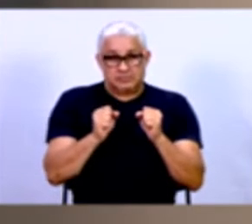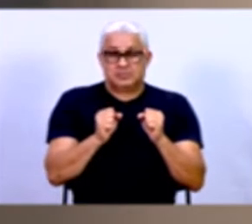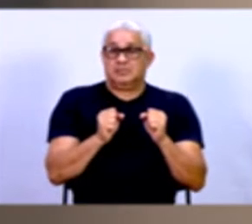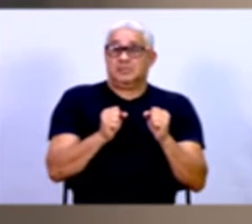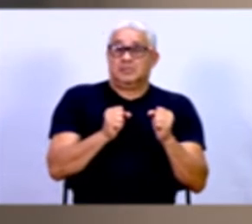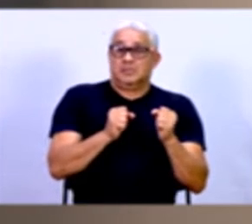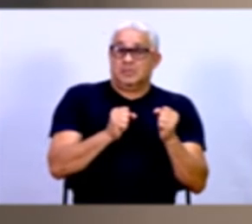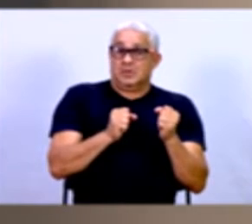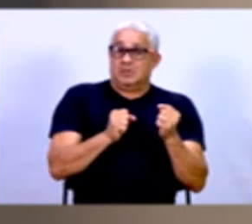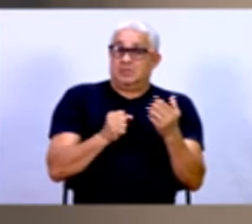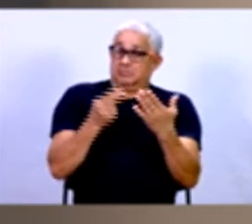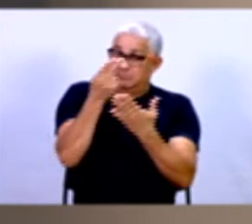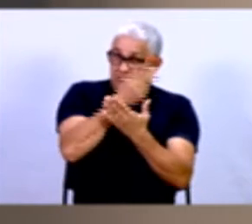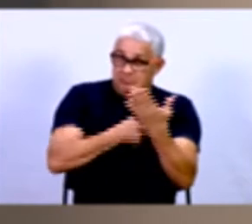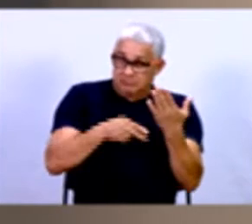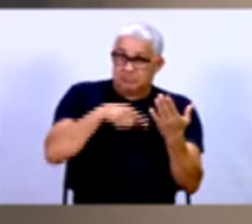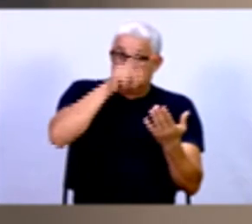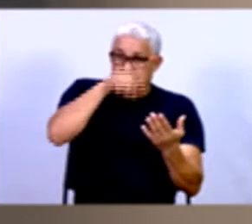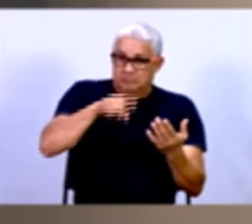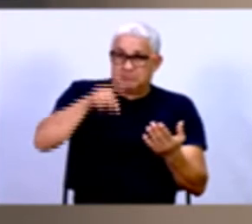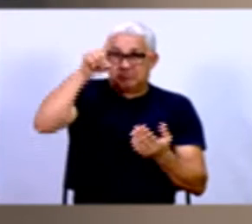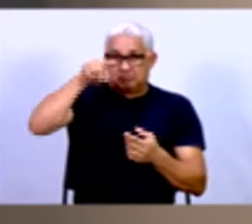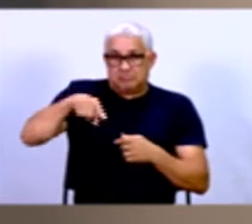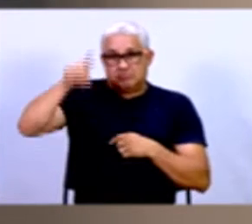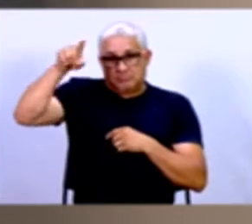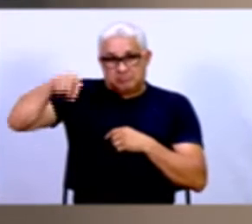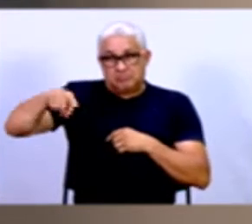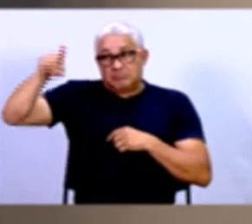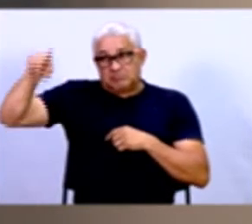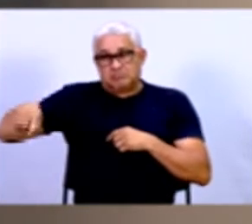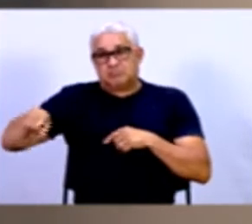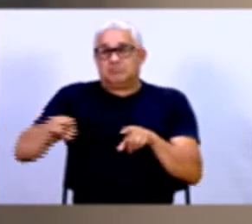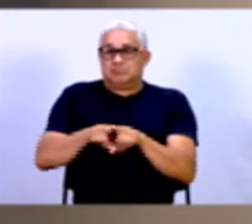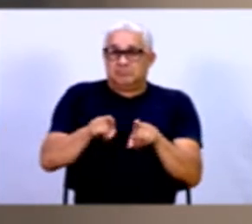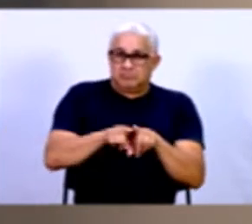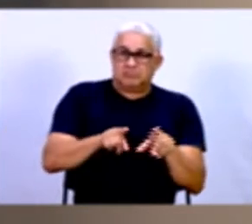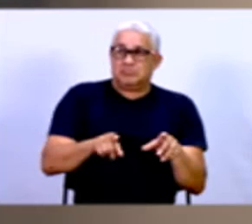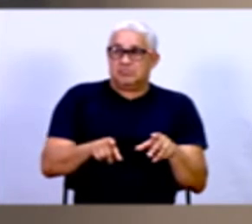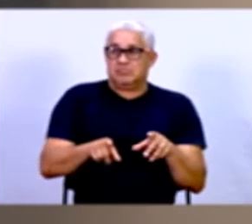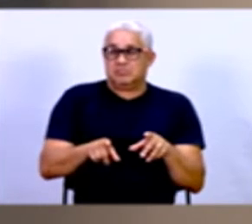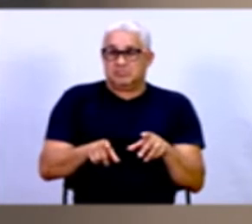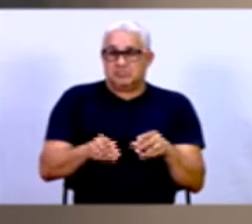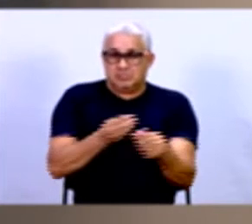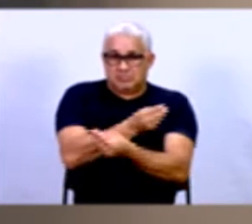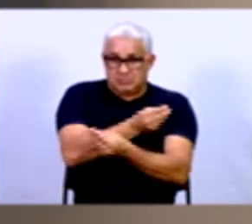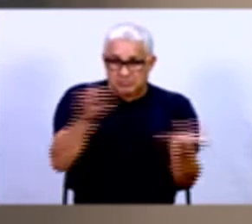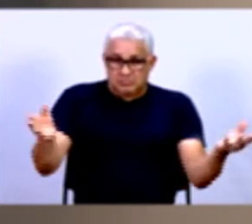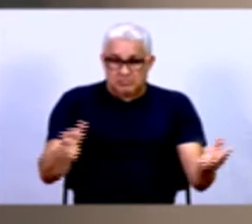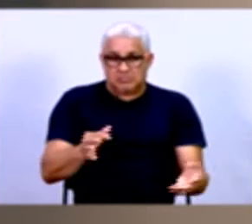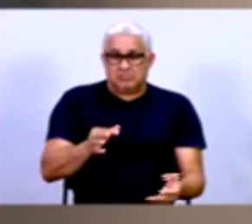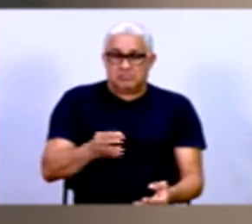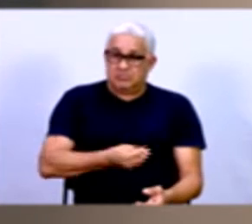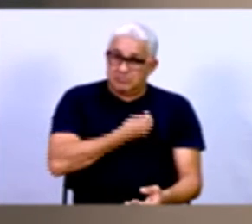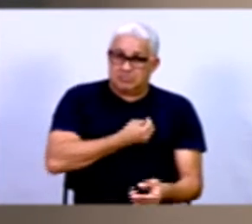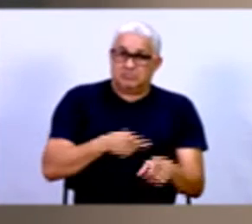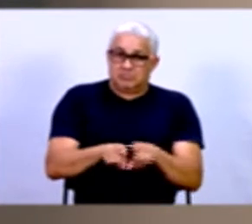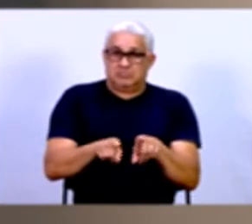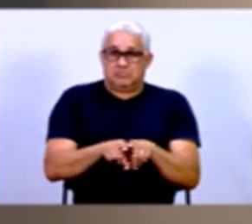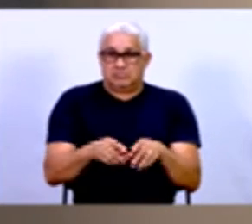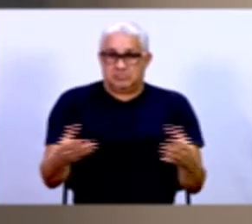gráficos, né? Pode ser até meio dentro da nossa distribuição de frequências que a gente vai ver hoje. Mas assim,